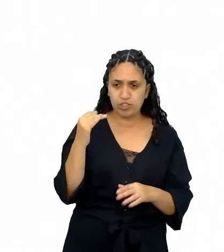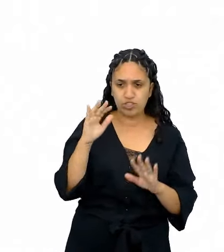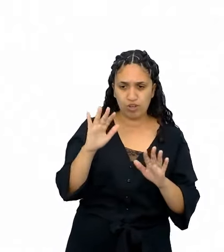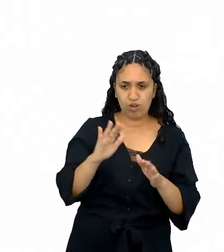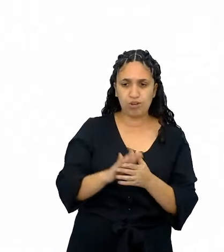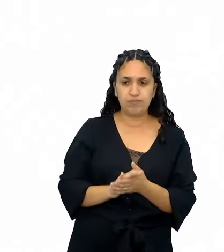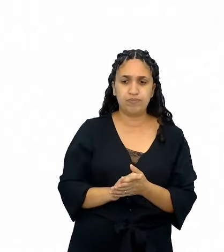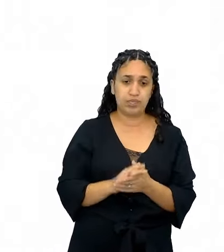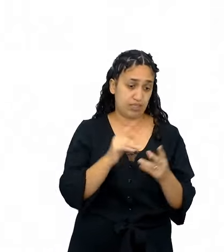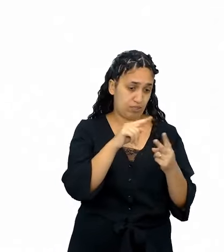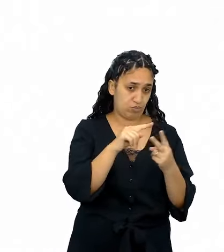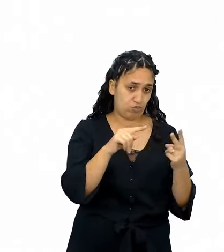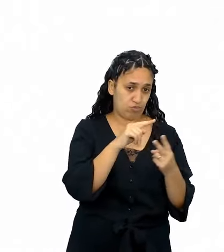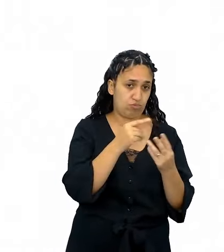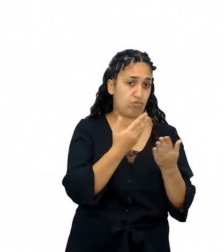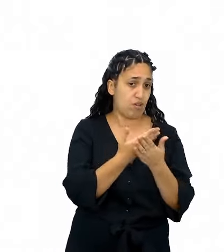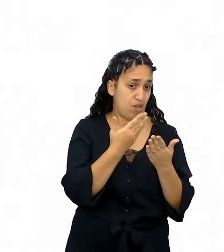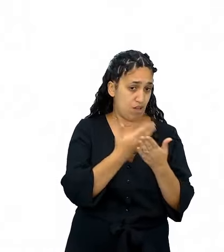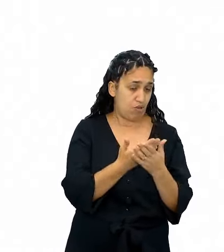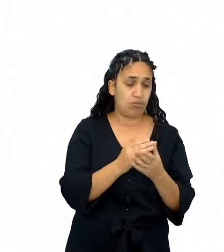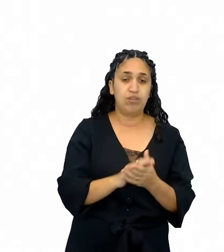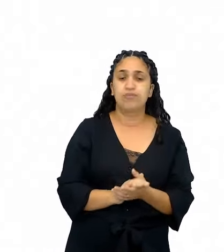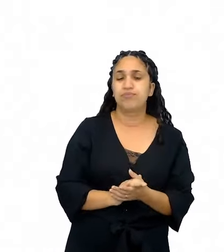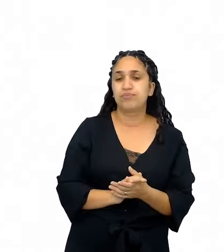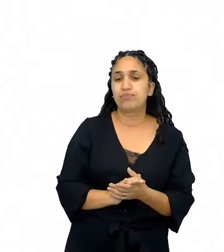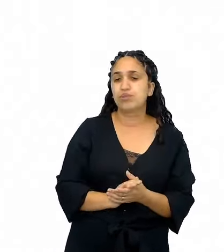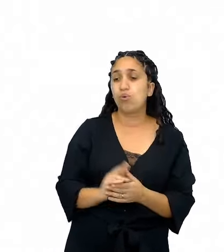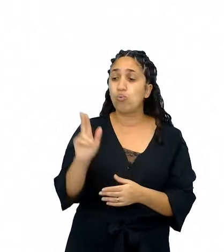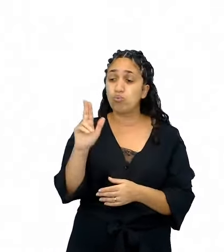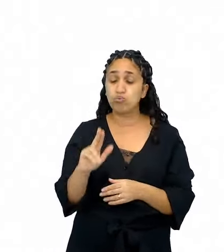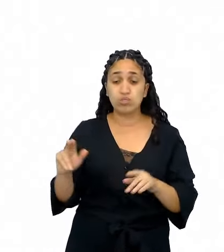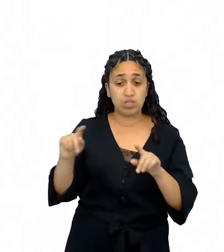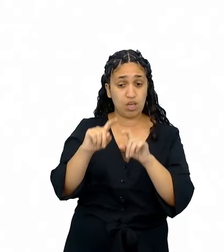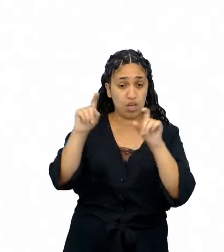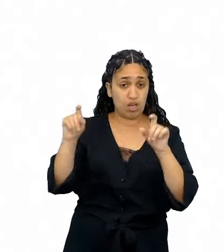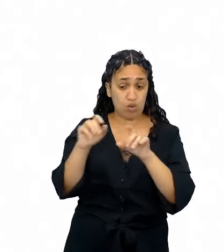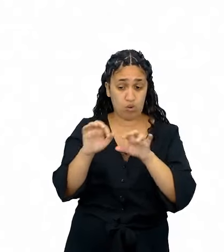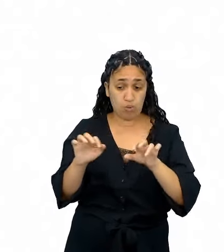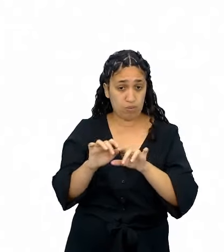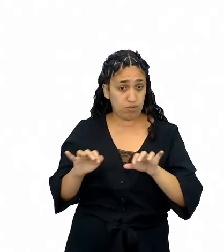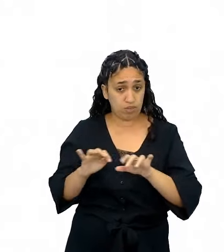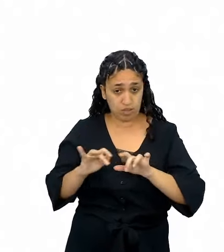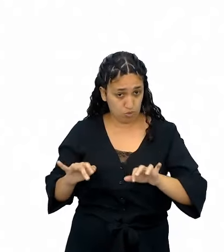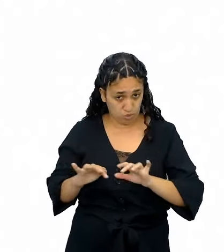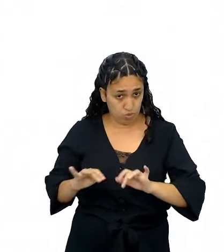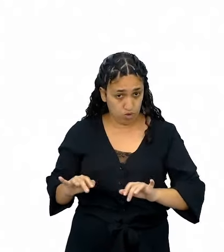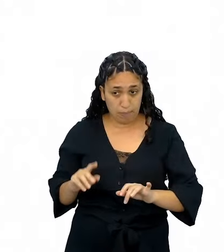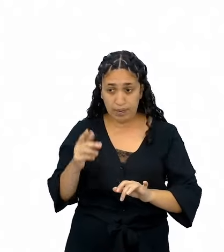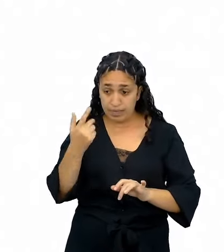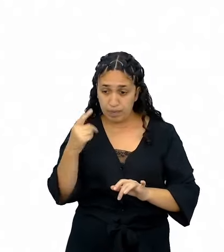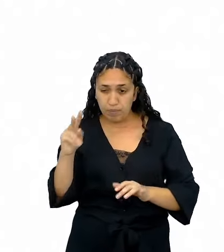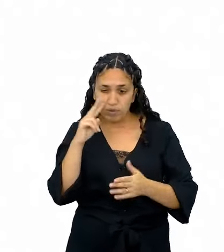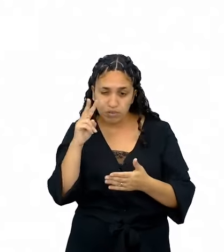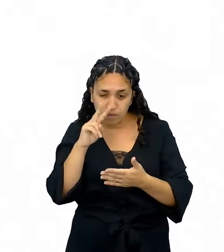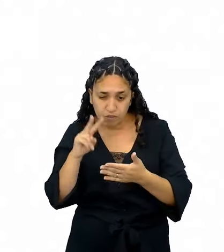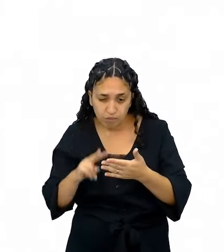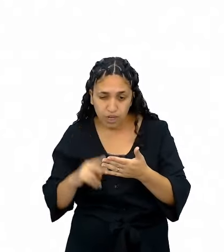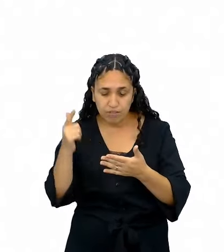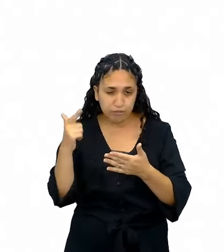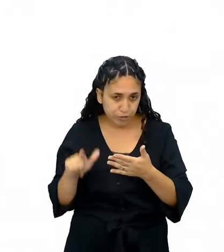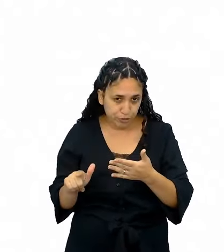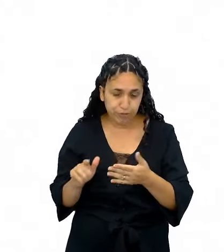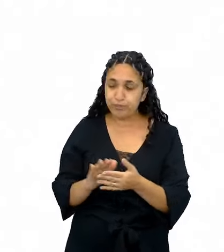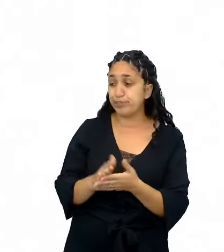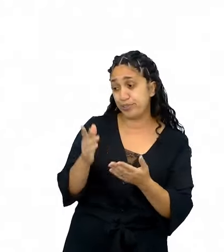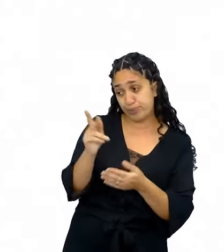versão final do resumo. Então, professores, avaliem aí com antecedência se será possível que os estudantes usem,